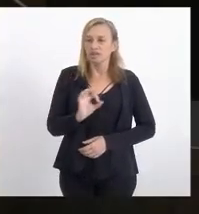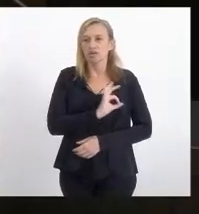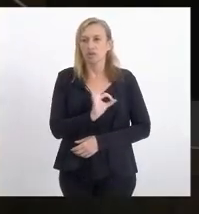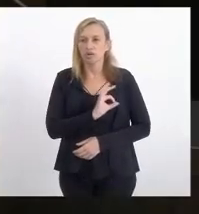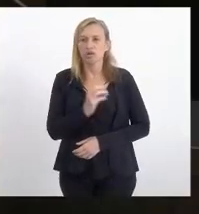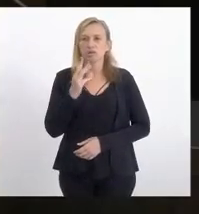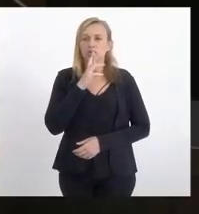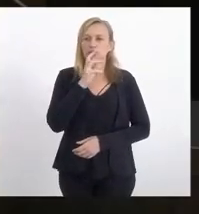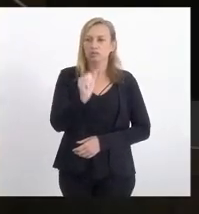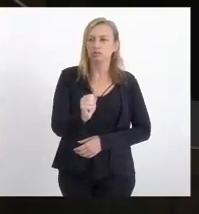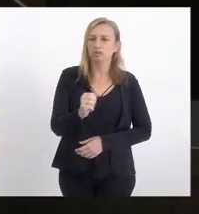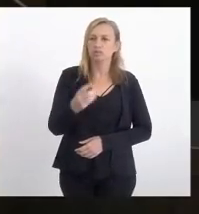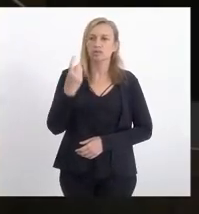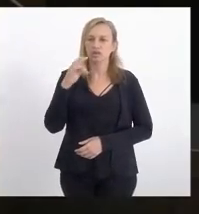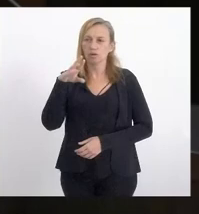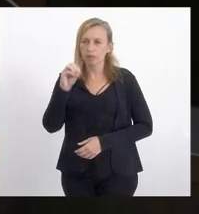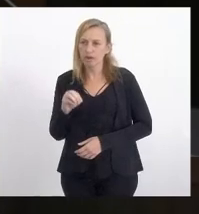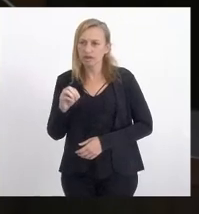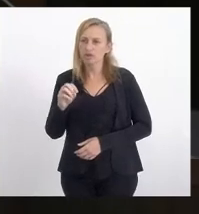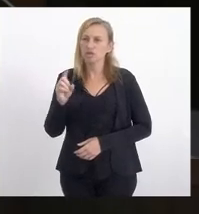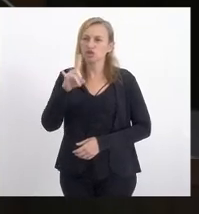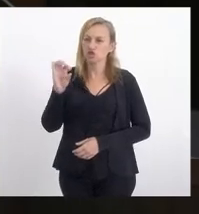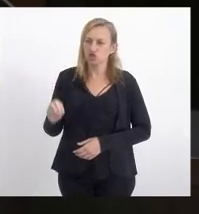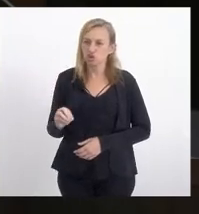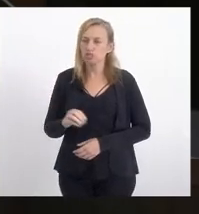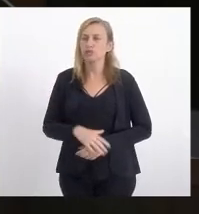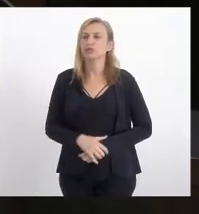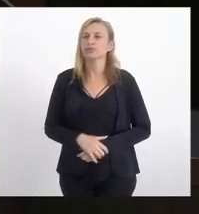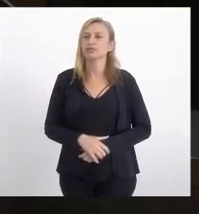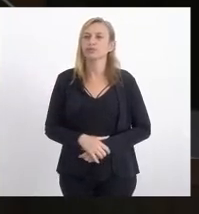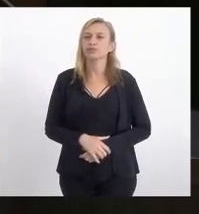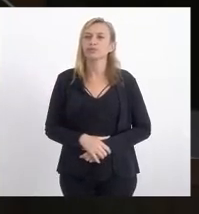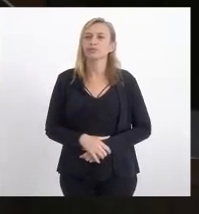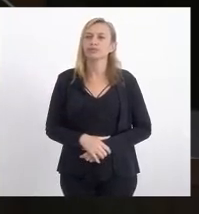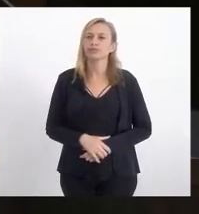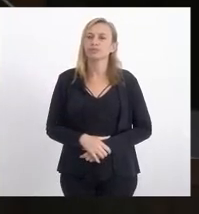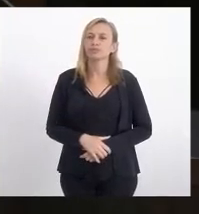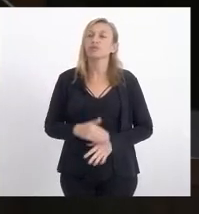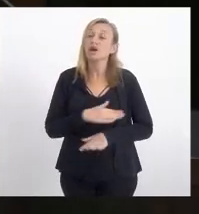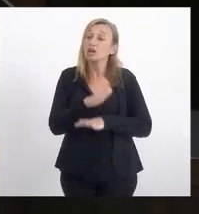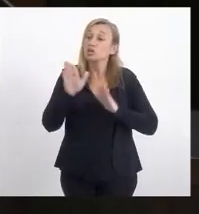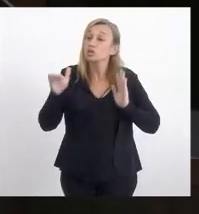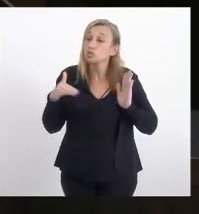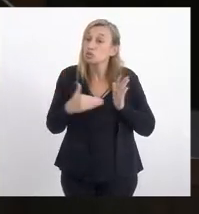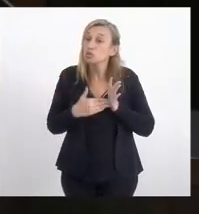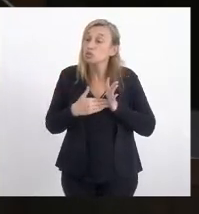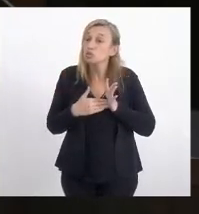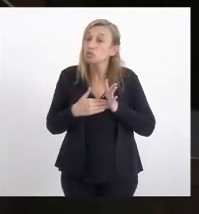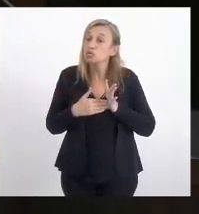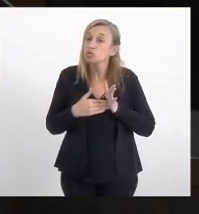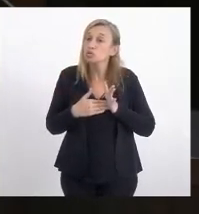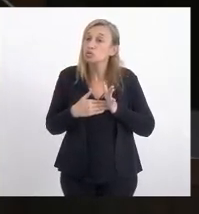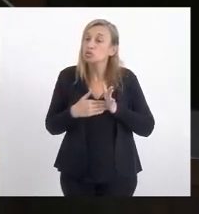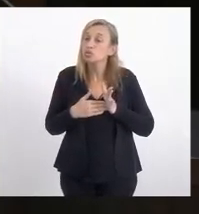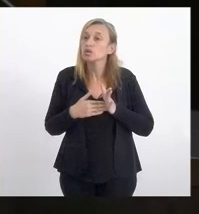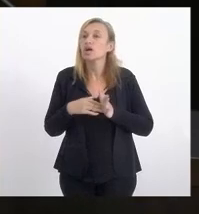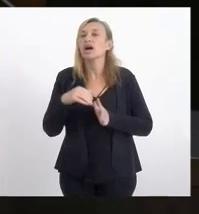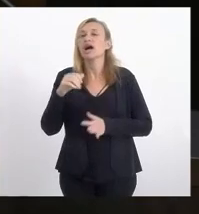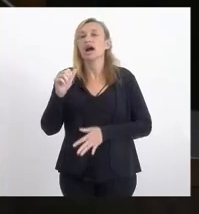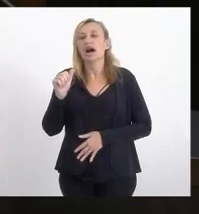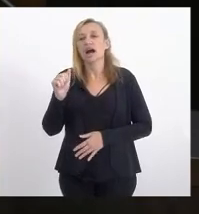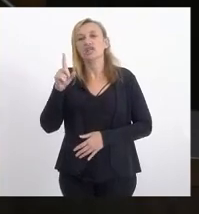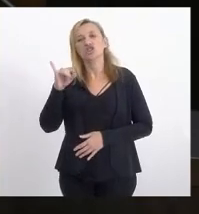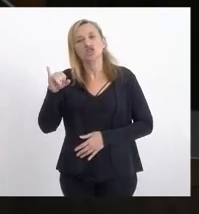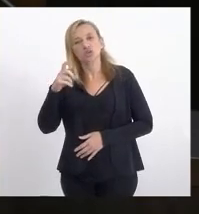Deputado Marcio Roberto Marcelo Dino Olá a todos hoje mas só Adilson